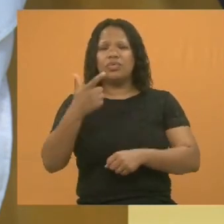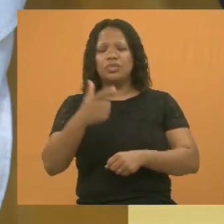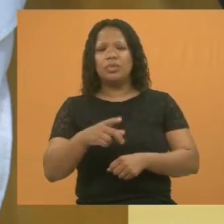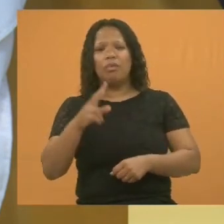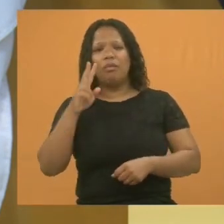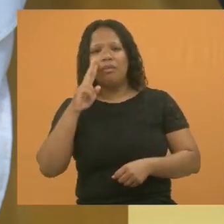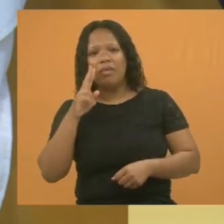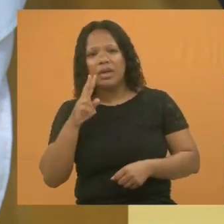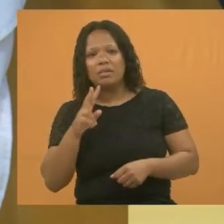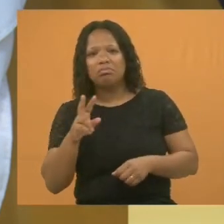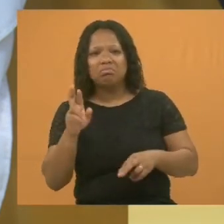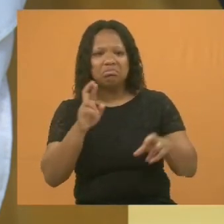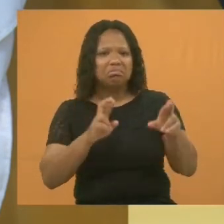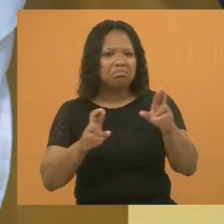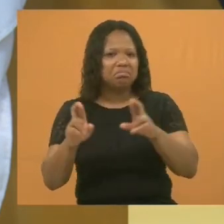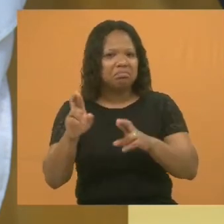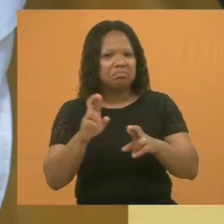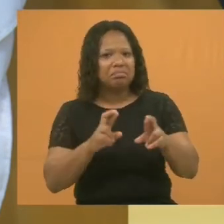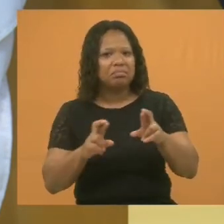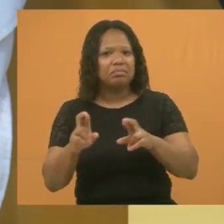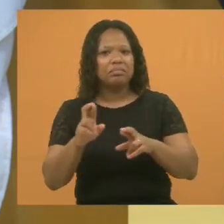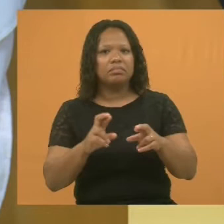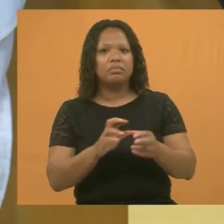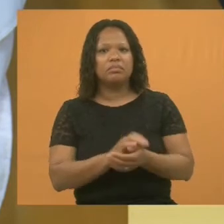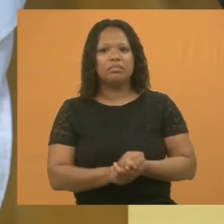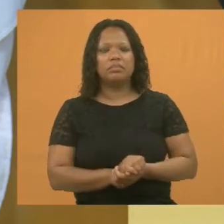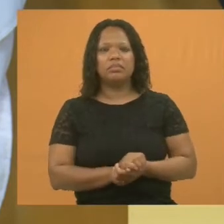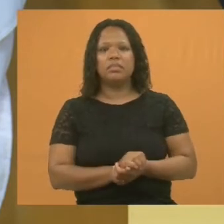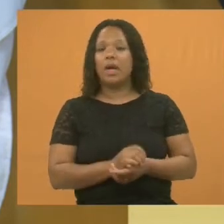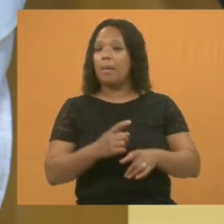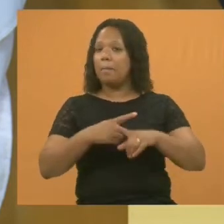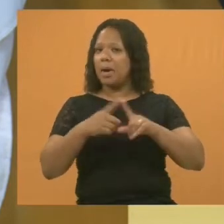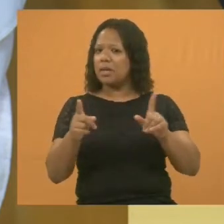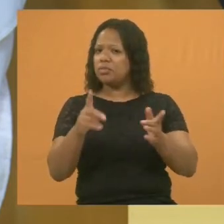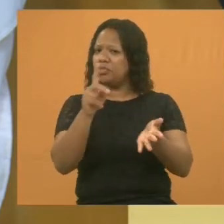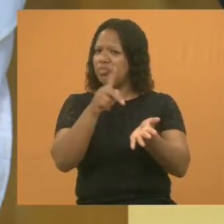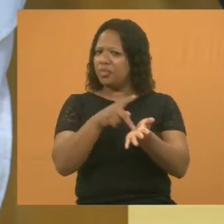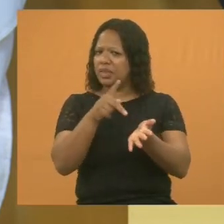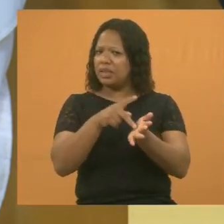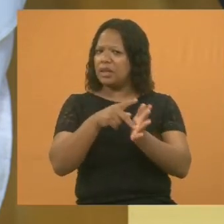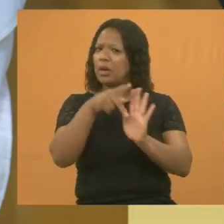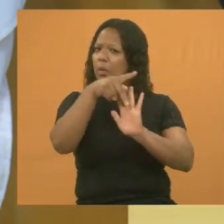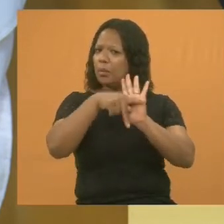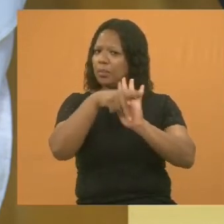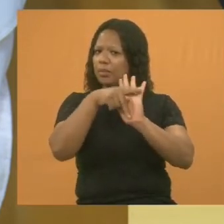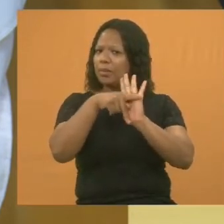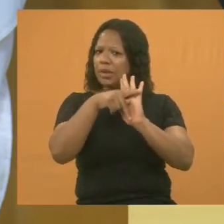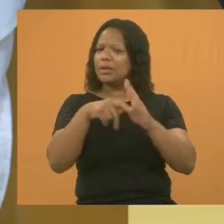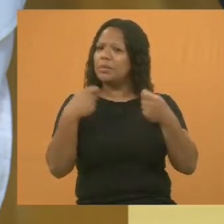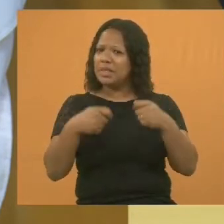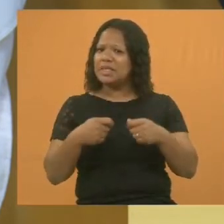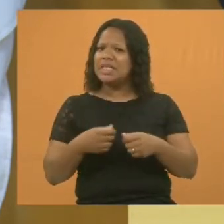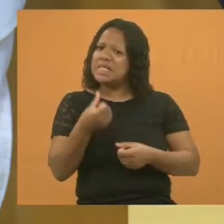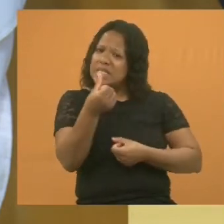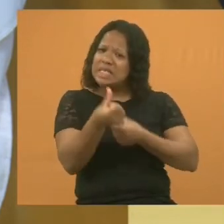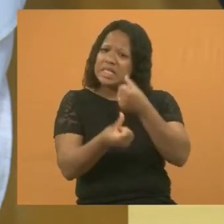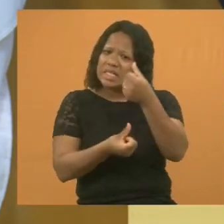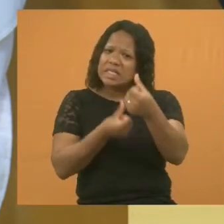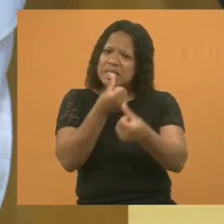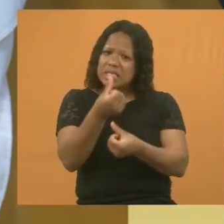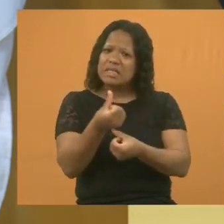reavaliação. Porém, um verdadeiro plano diretor de desenvolvimento precisa passar por uma avaliação